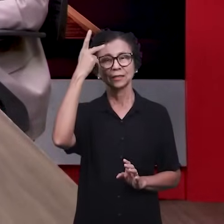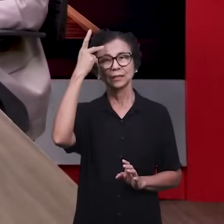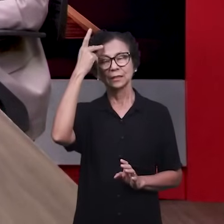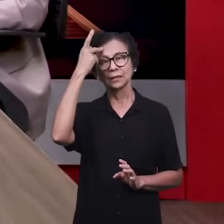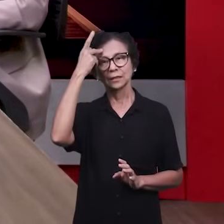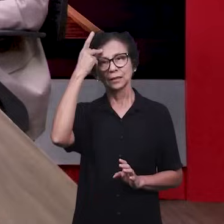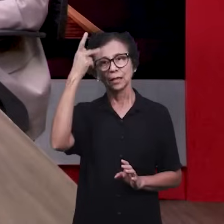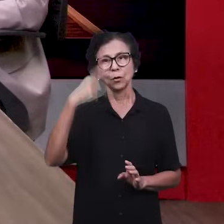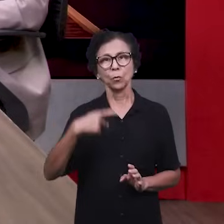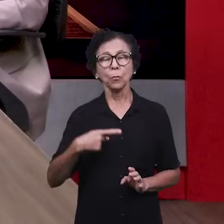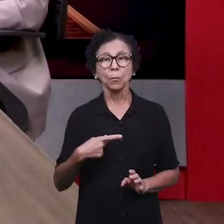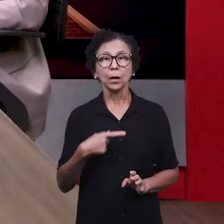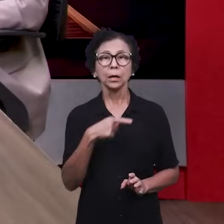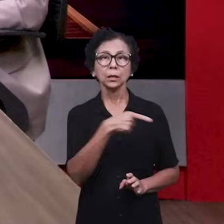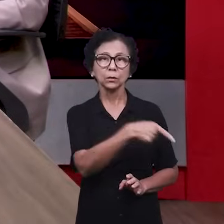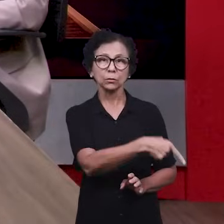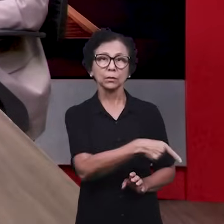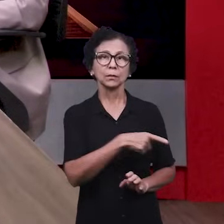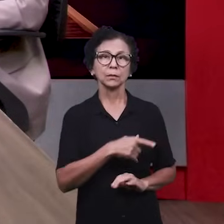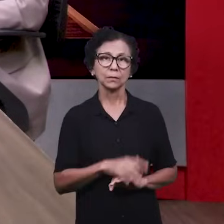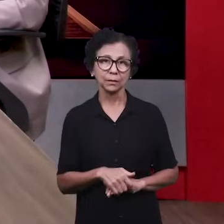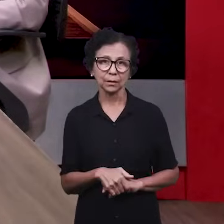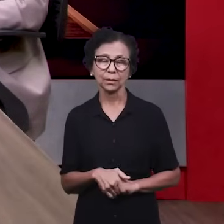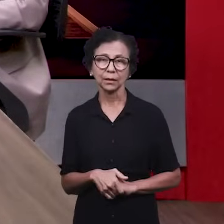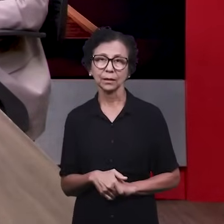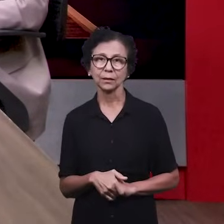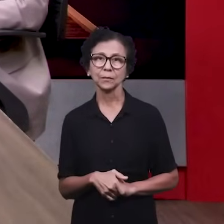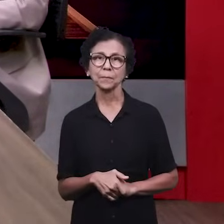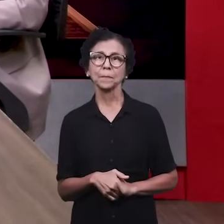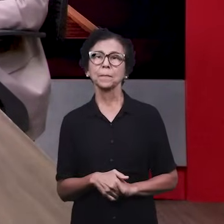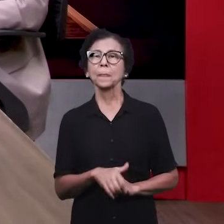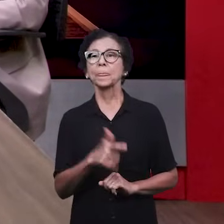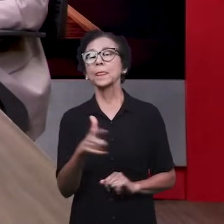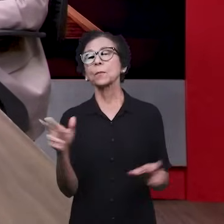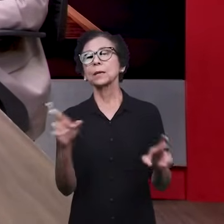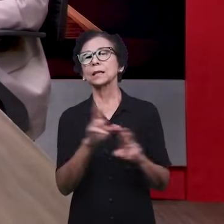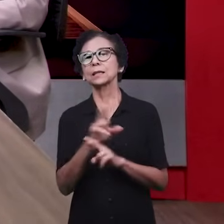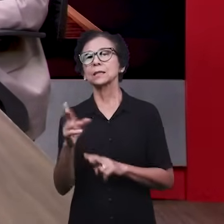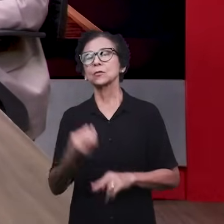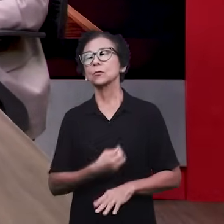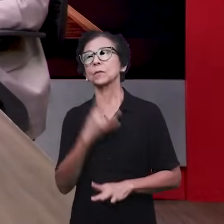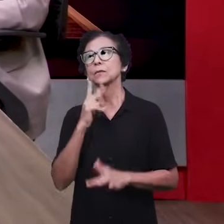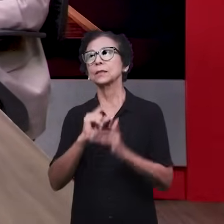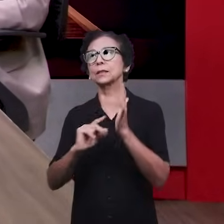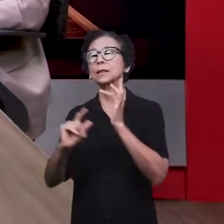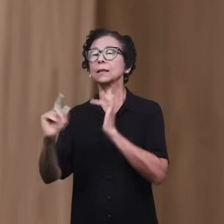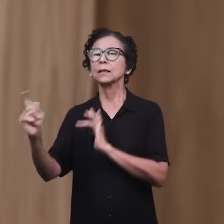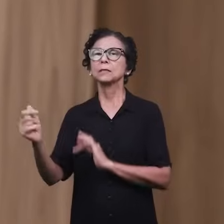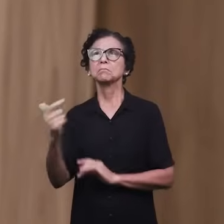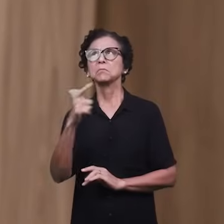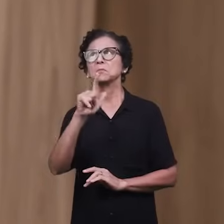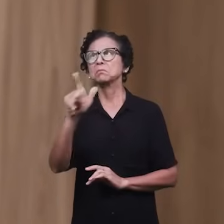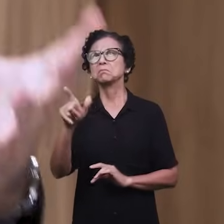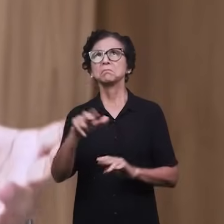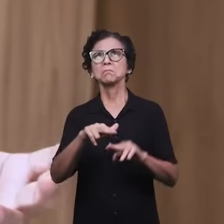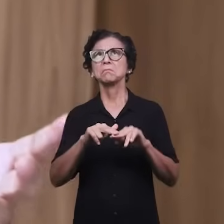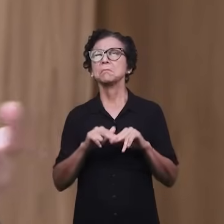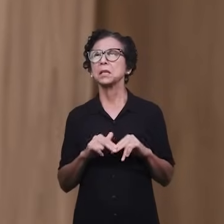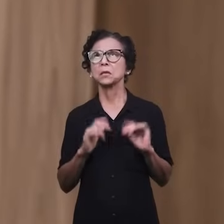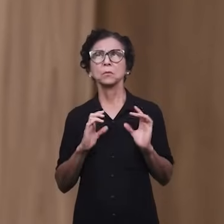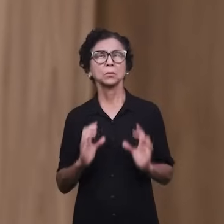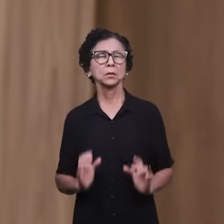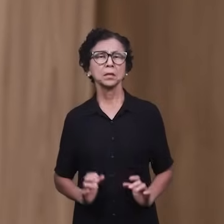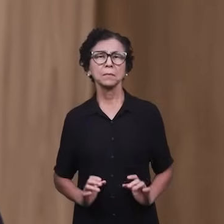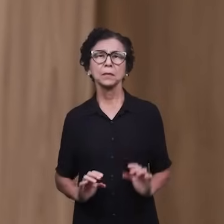cria um cenário não relacionado à eternidade com Deus, mas de que uma outra forma